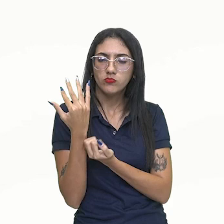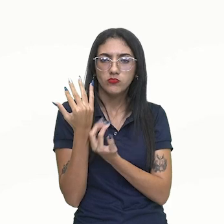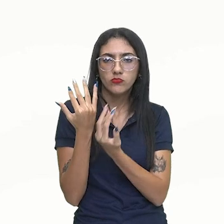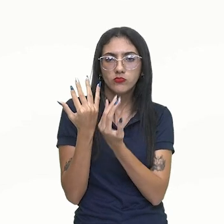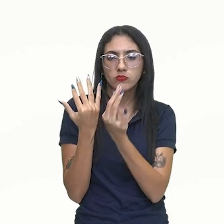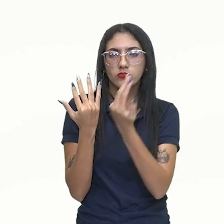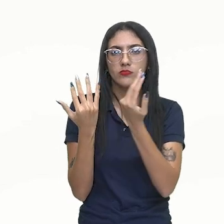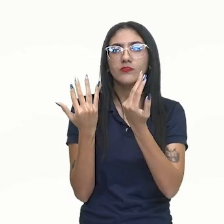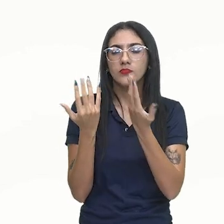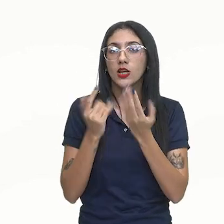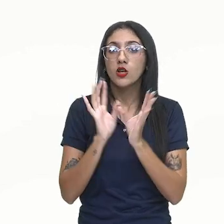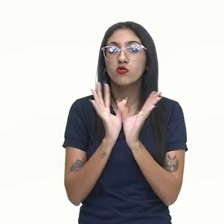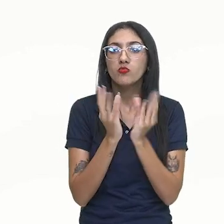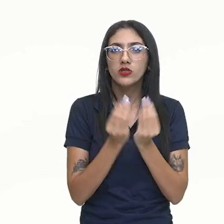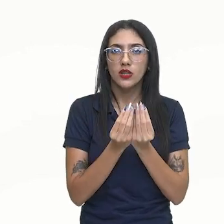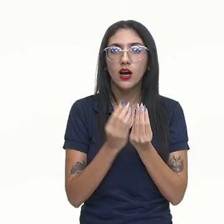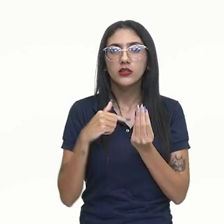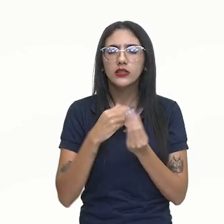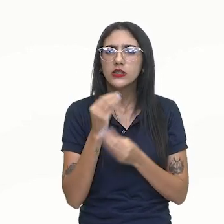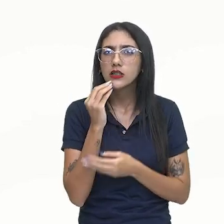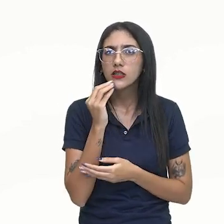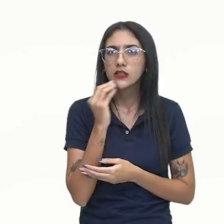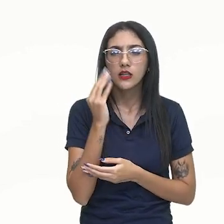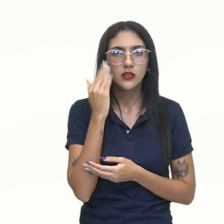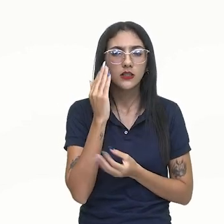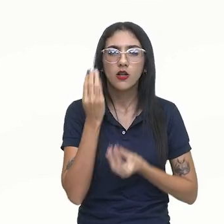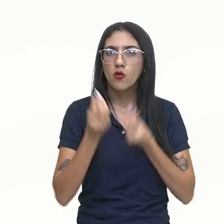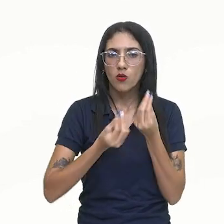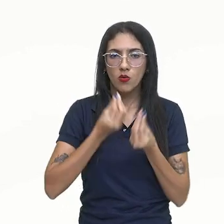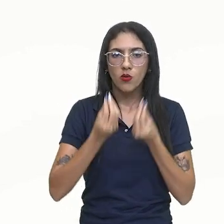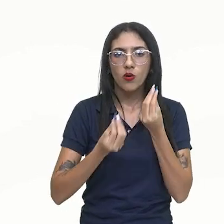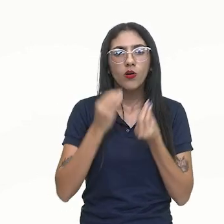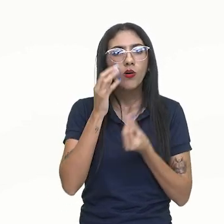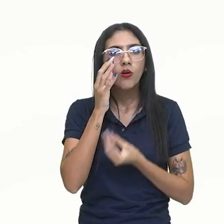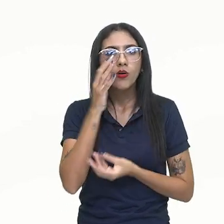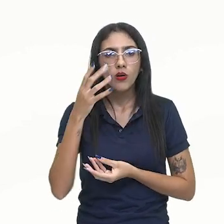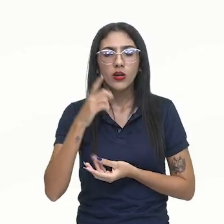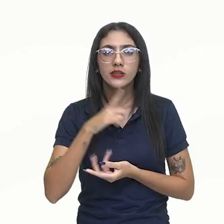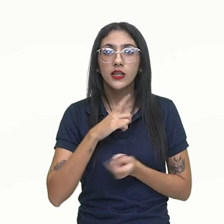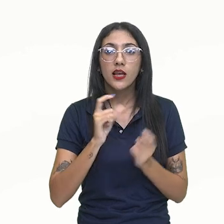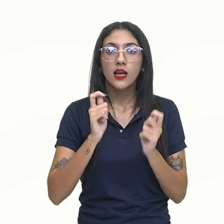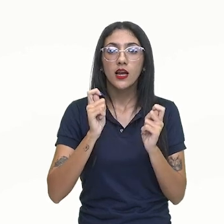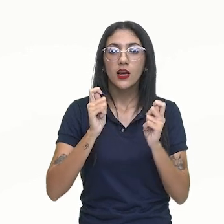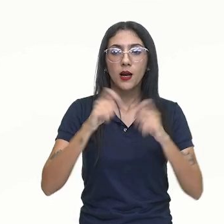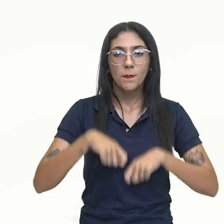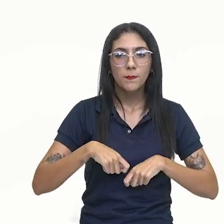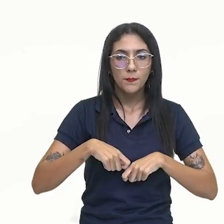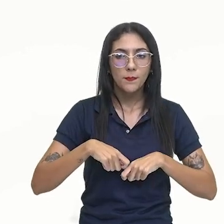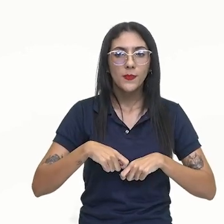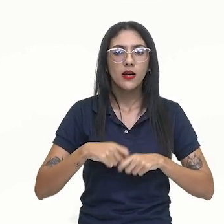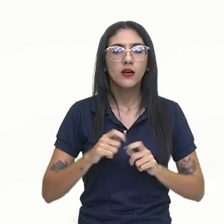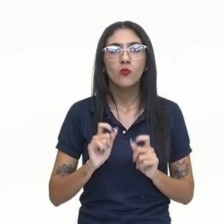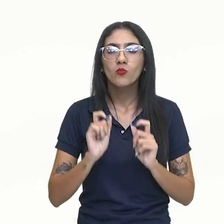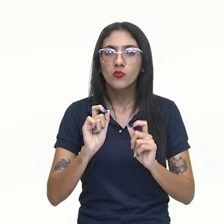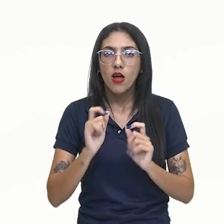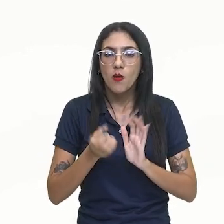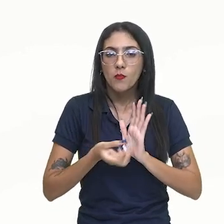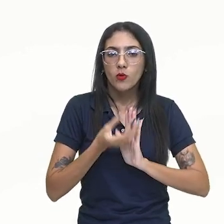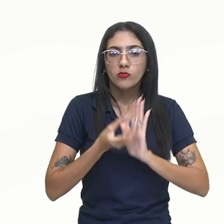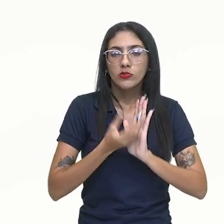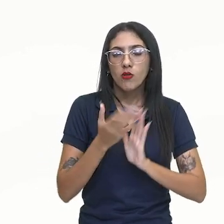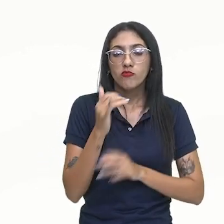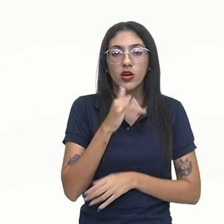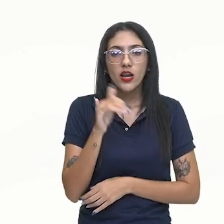nesse caso aí que a gente está tentando entender o que era a era primitiva, que tornassem possível a formação